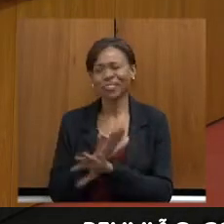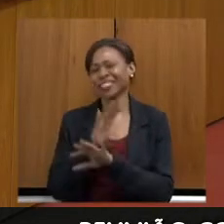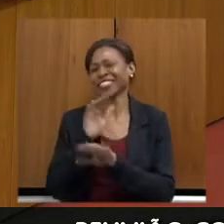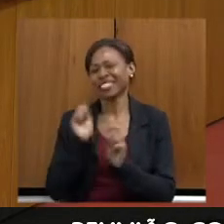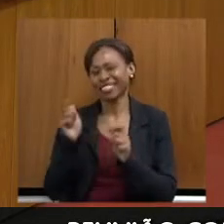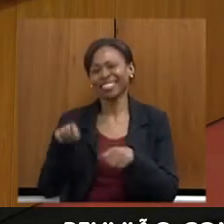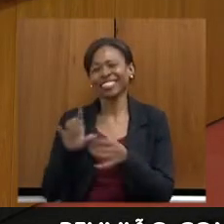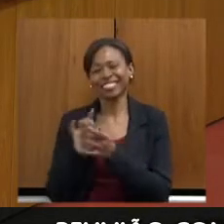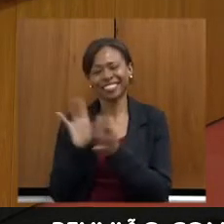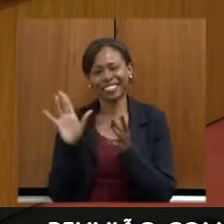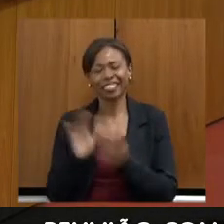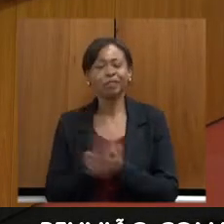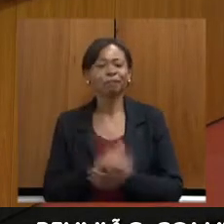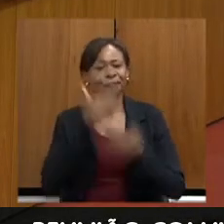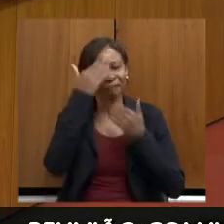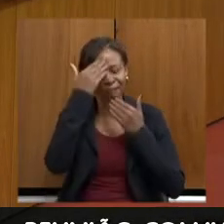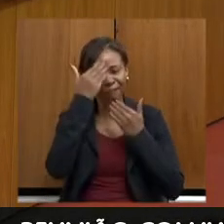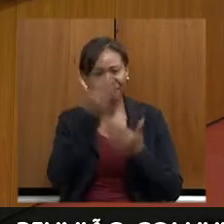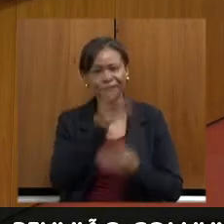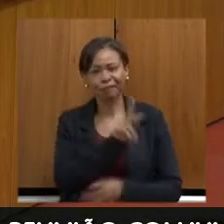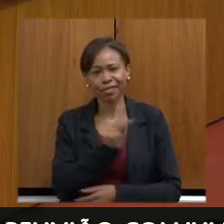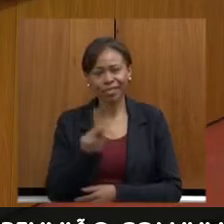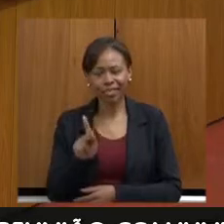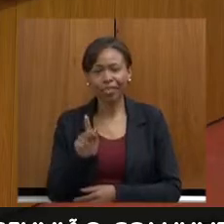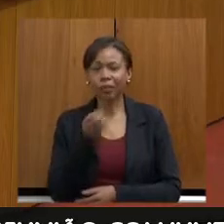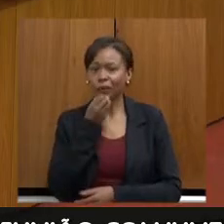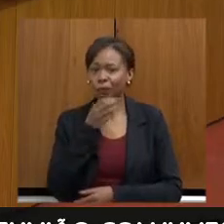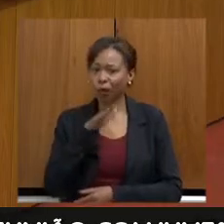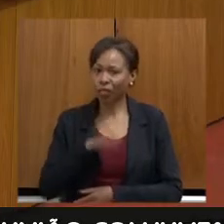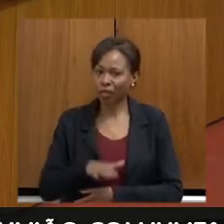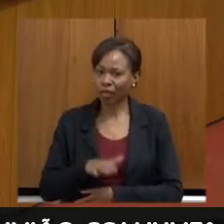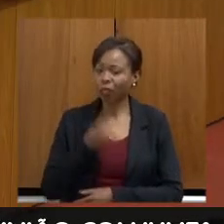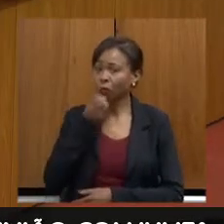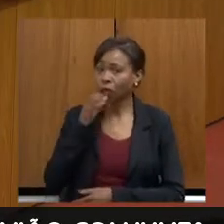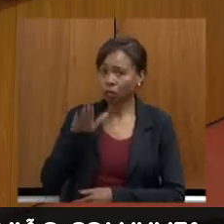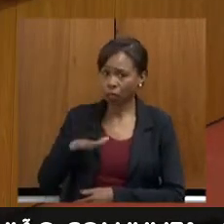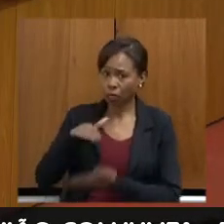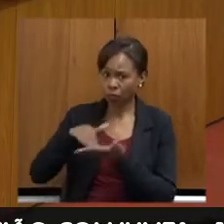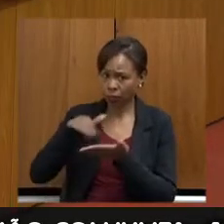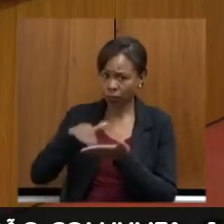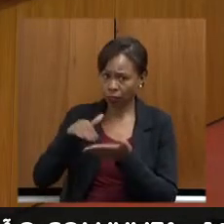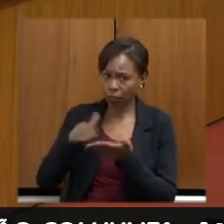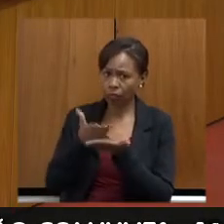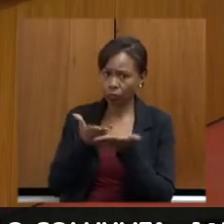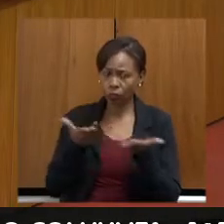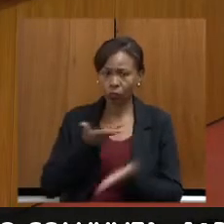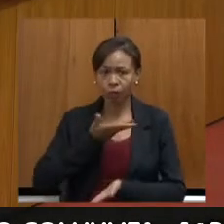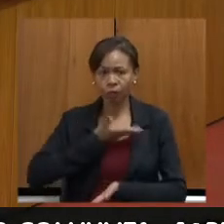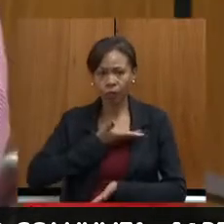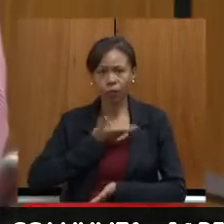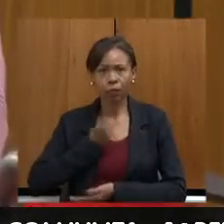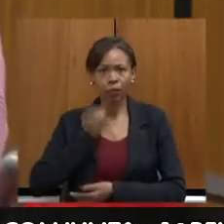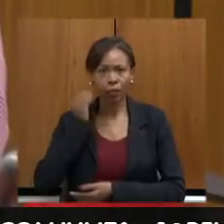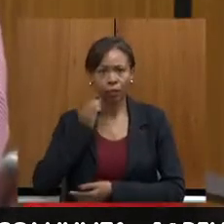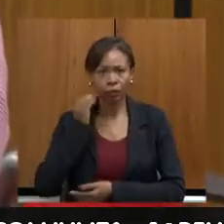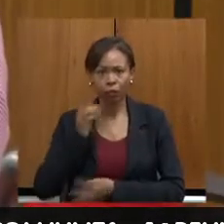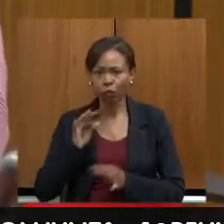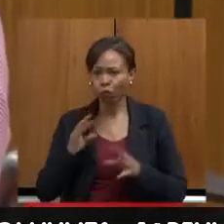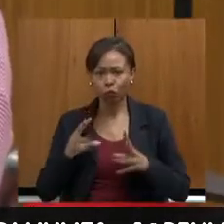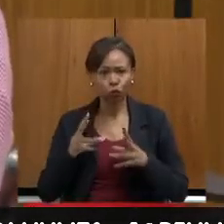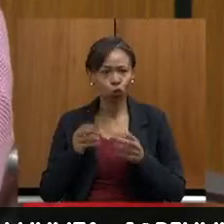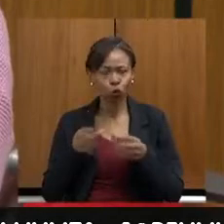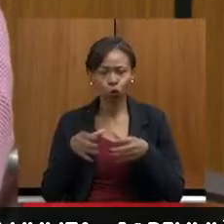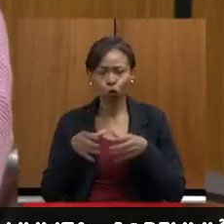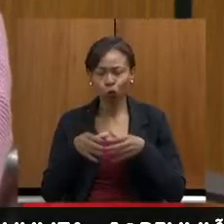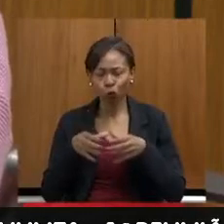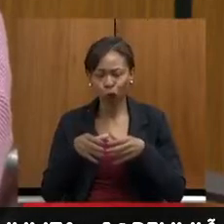palavra agradeço Presidente Boa tarde Boa tarde secretário Boa tarde os colegas parlamentares toda equipe né